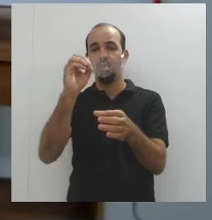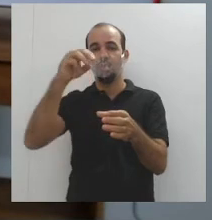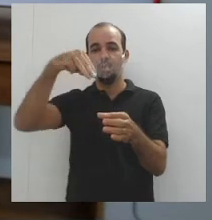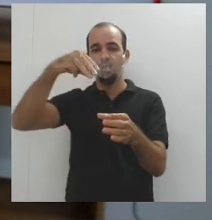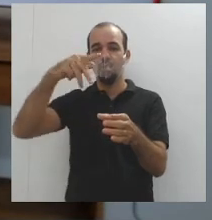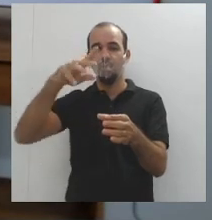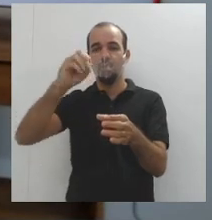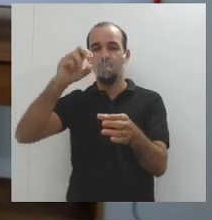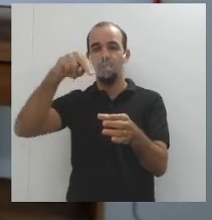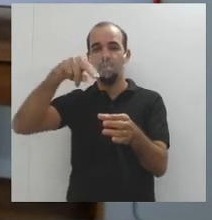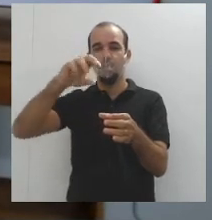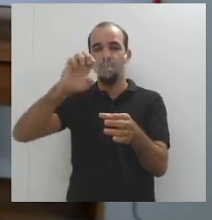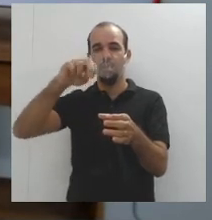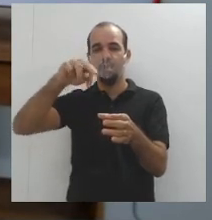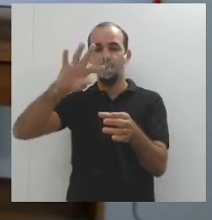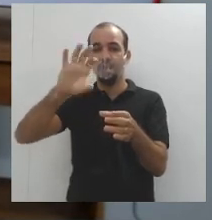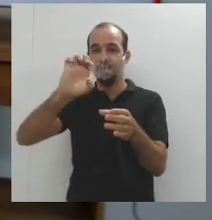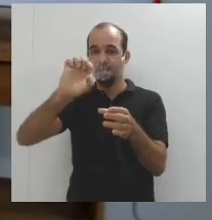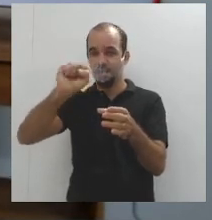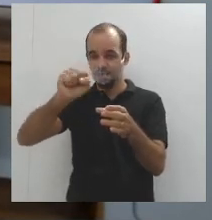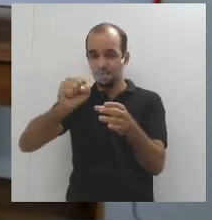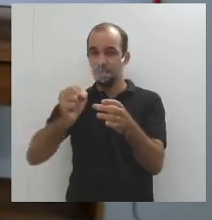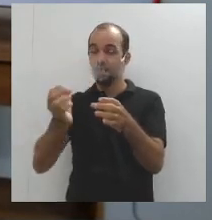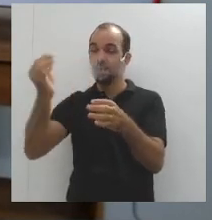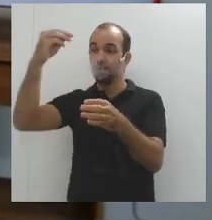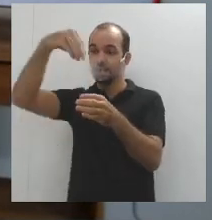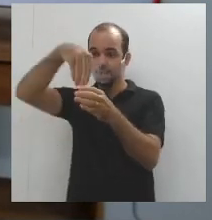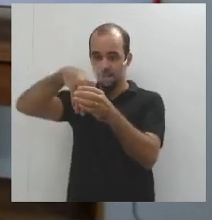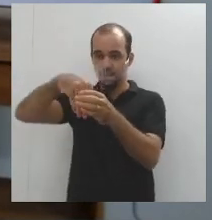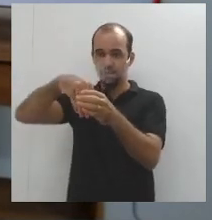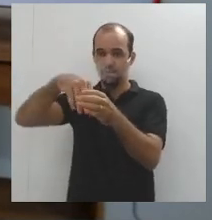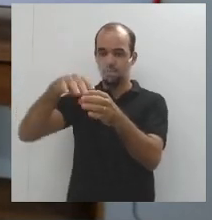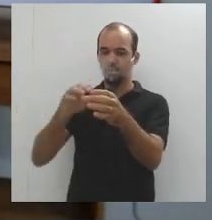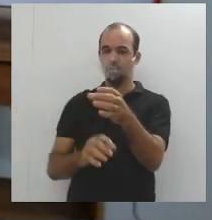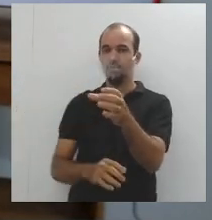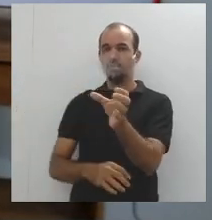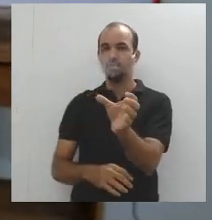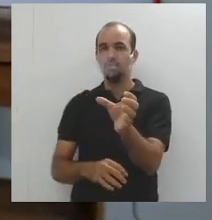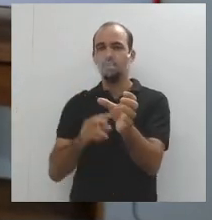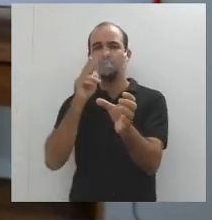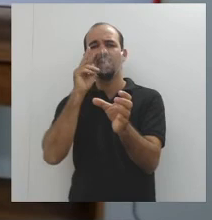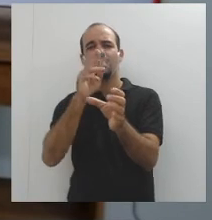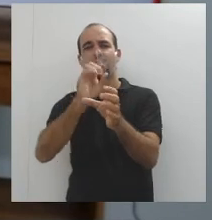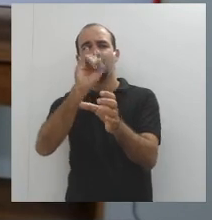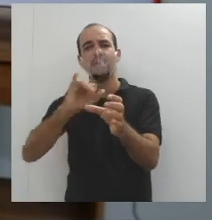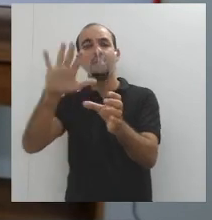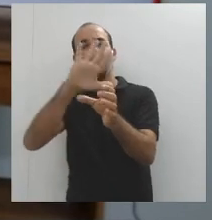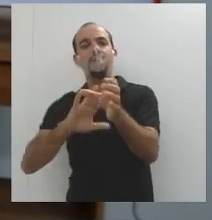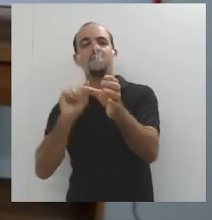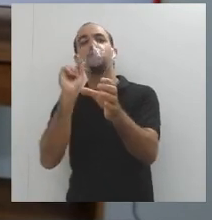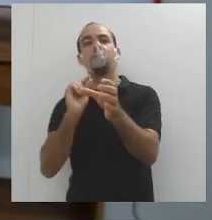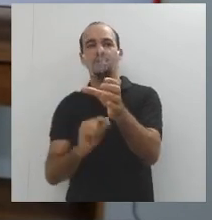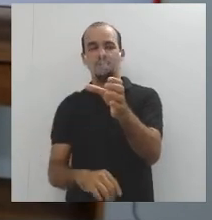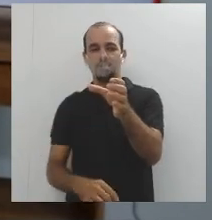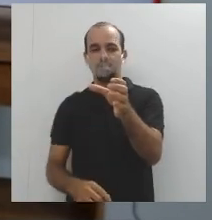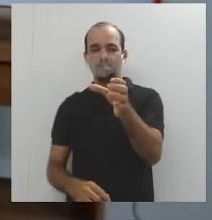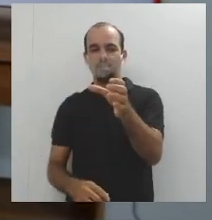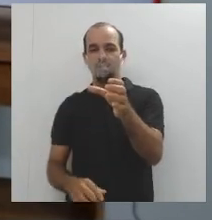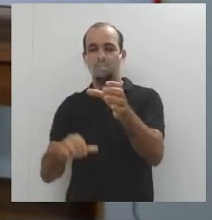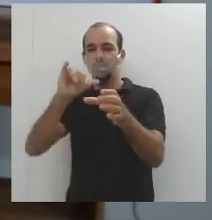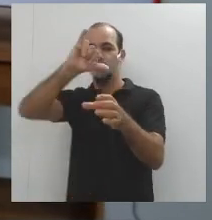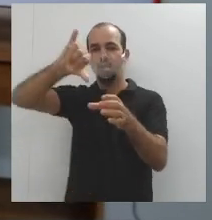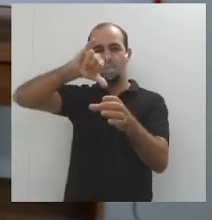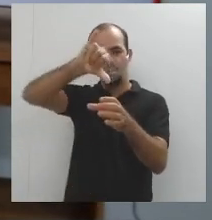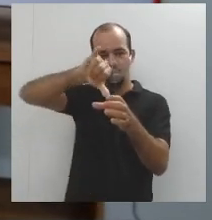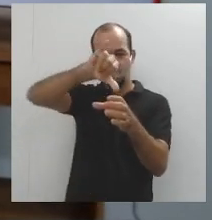substâncias que eu tenho aí no meio, ok? Eu tenho óleo, eu tenho cubos de